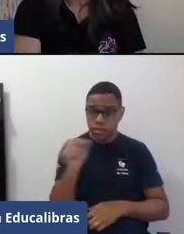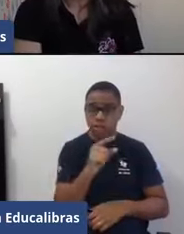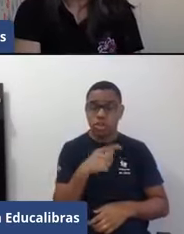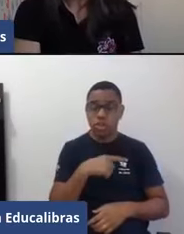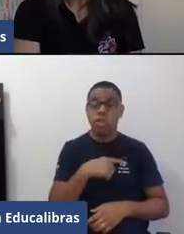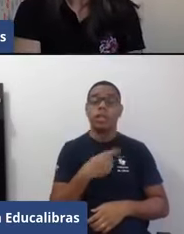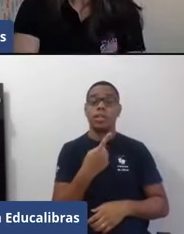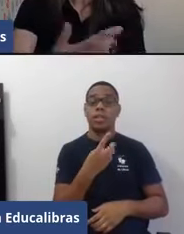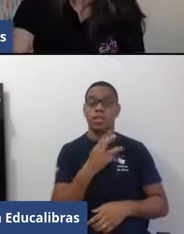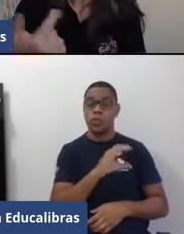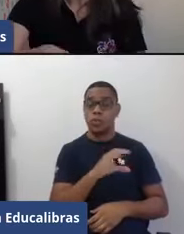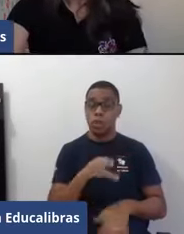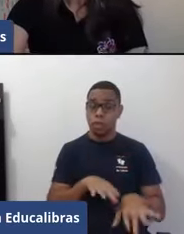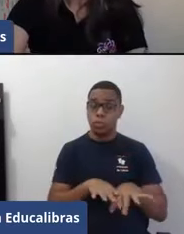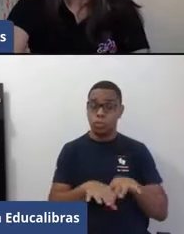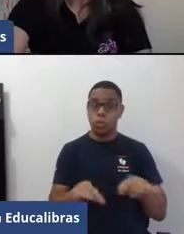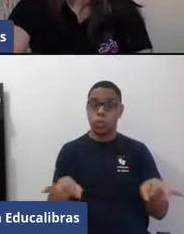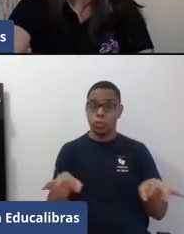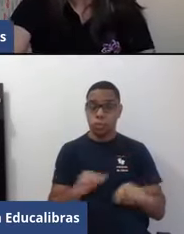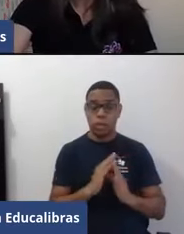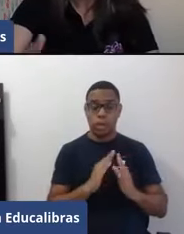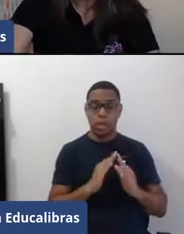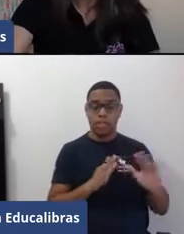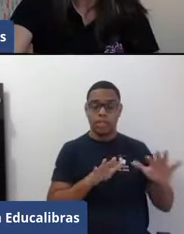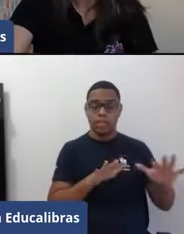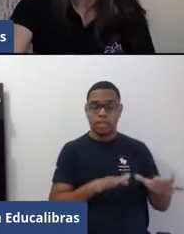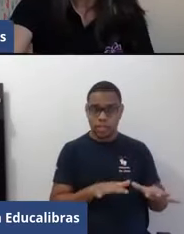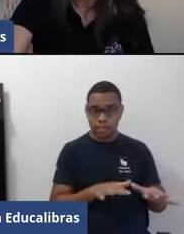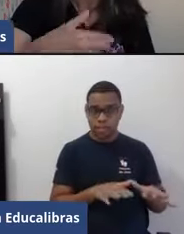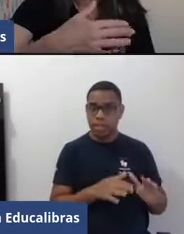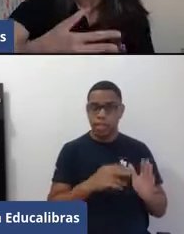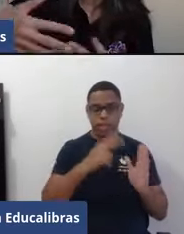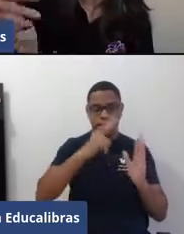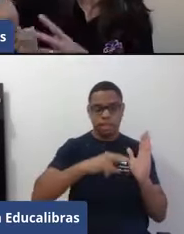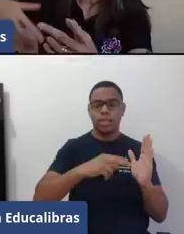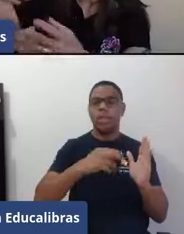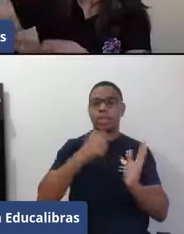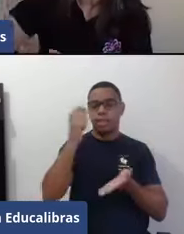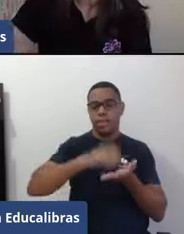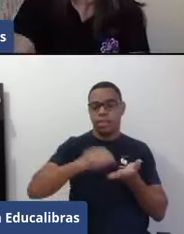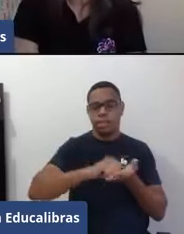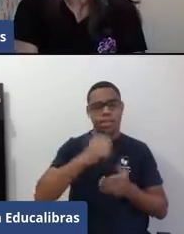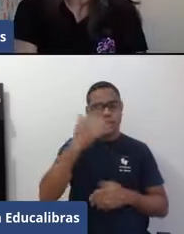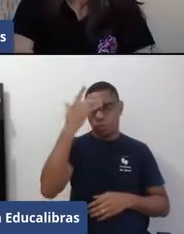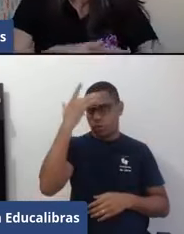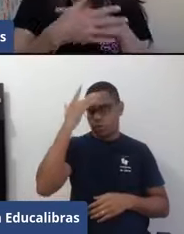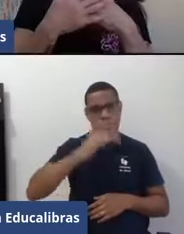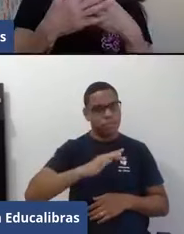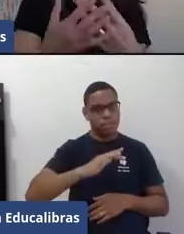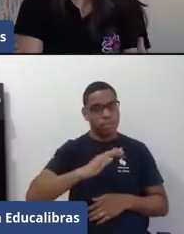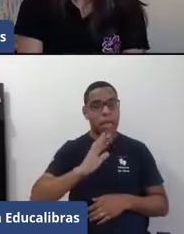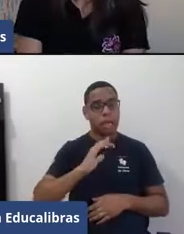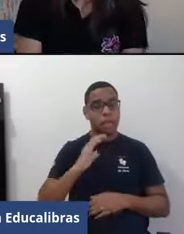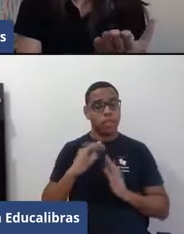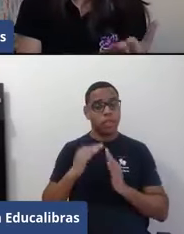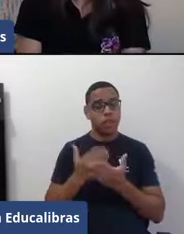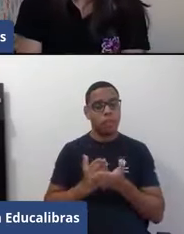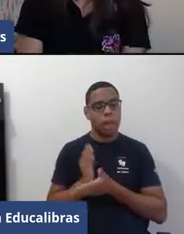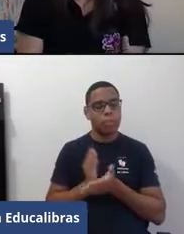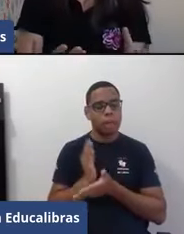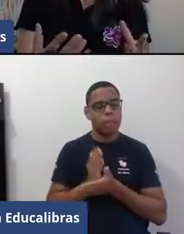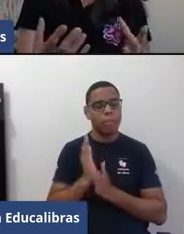estão em casa, muitos continuam sem saber ler e escrever, que passaram, certo? Então, é muito difícil